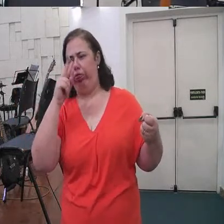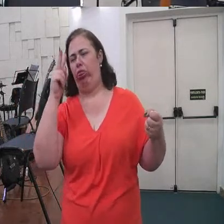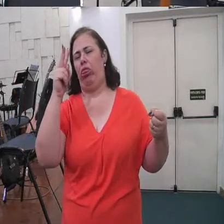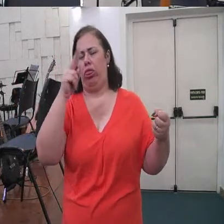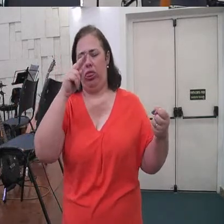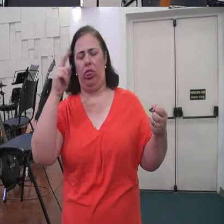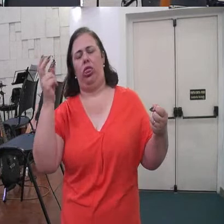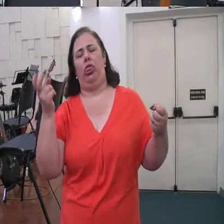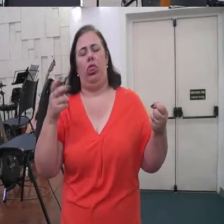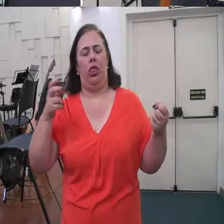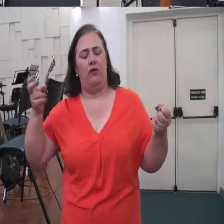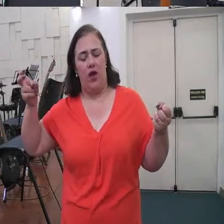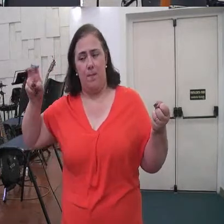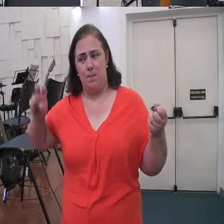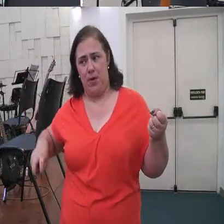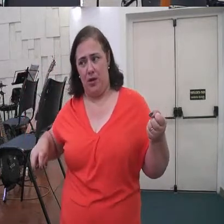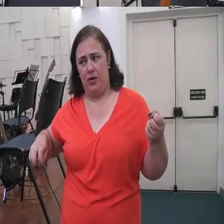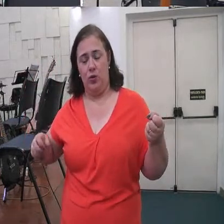dele.